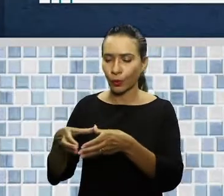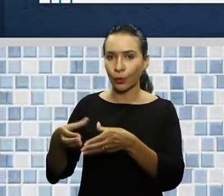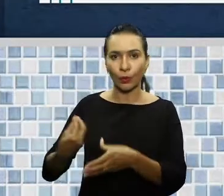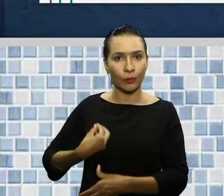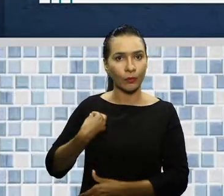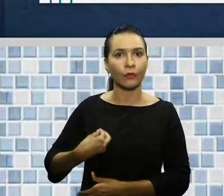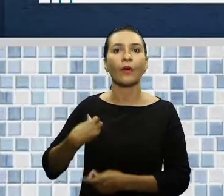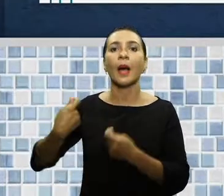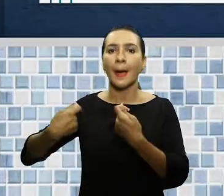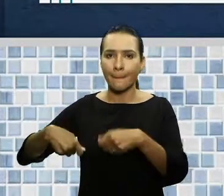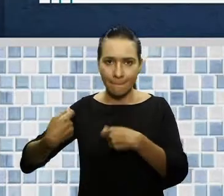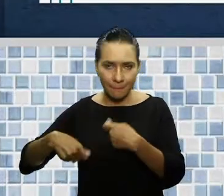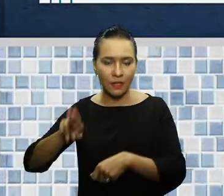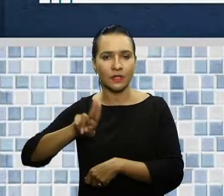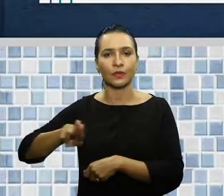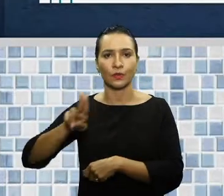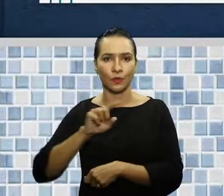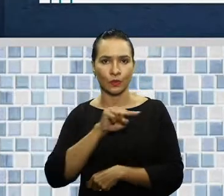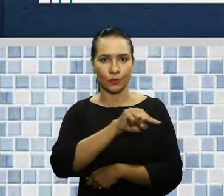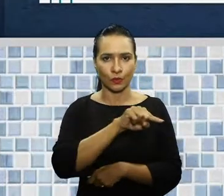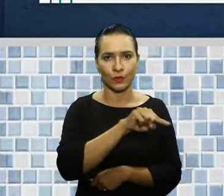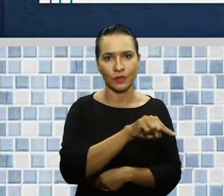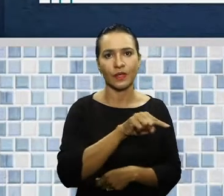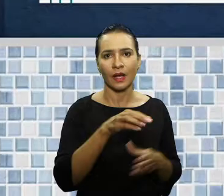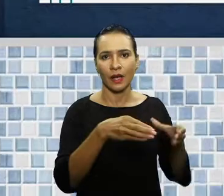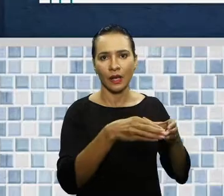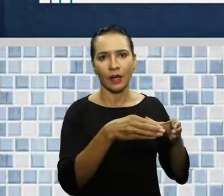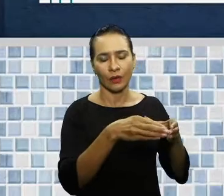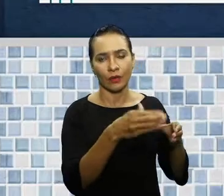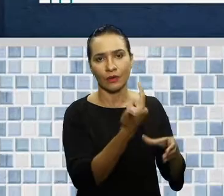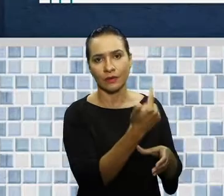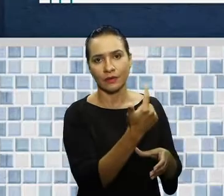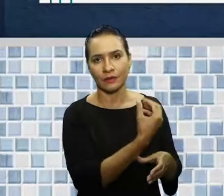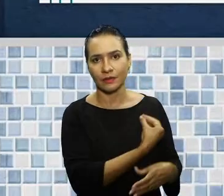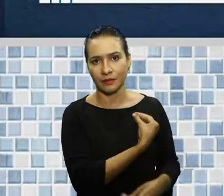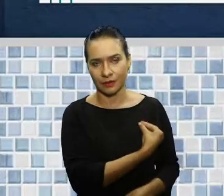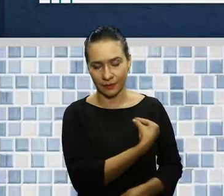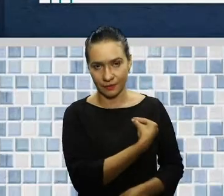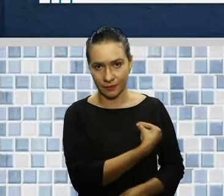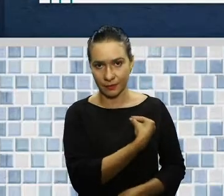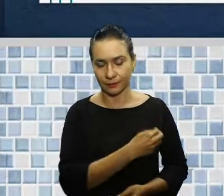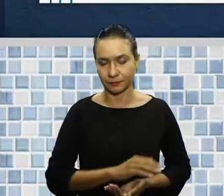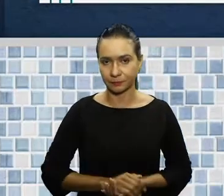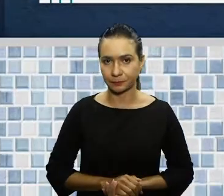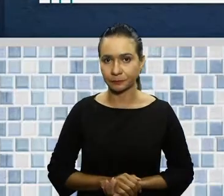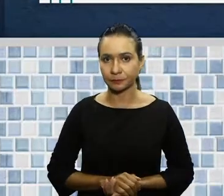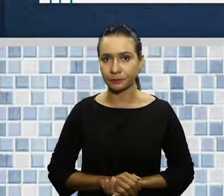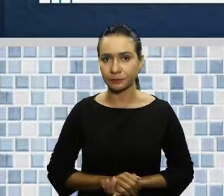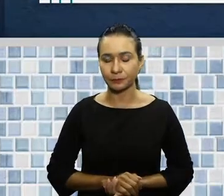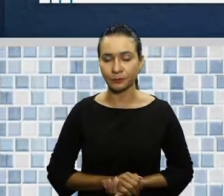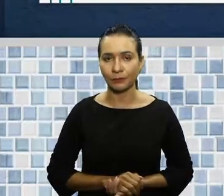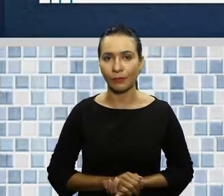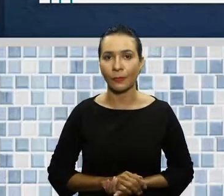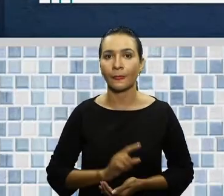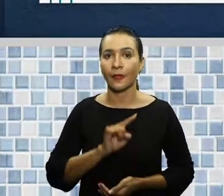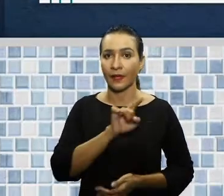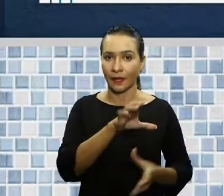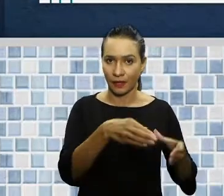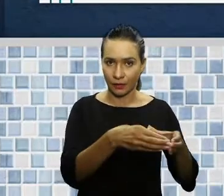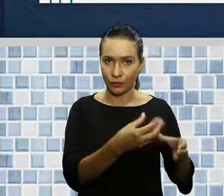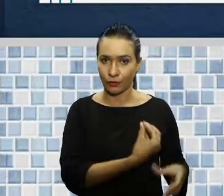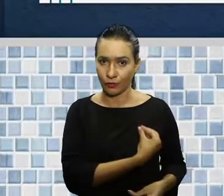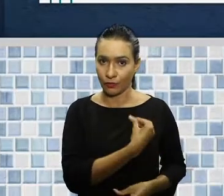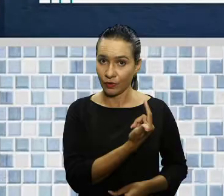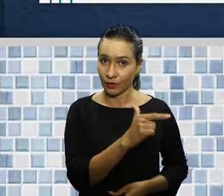todos os seres vivos, eles vão necessitar desses recursos que estão lá disponíveis. Então, esses recursos, que são